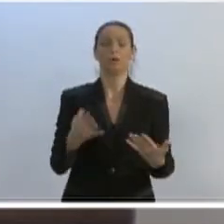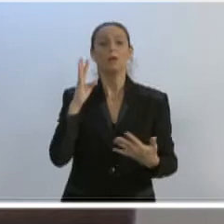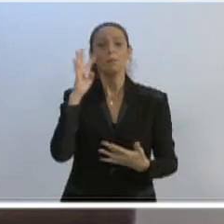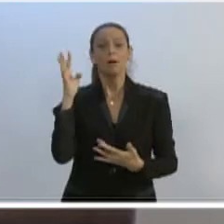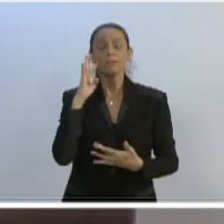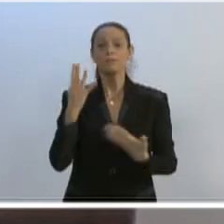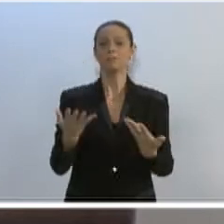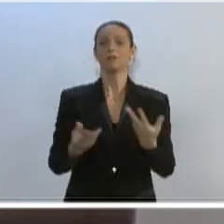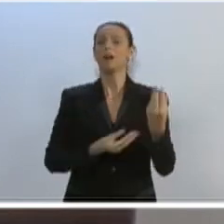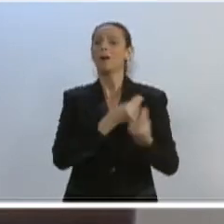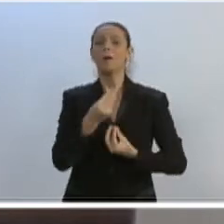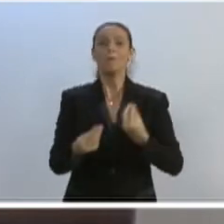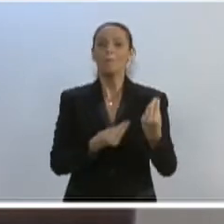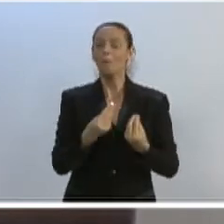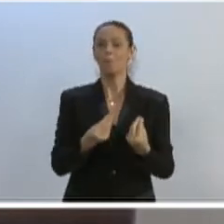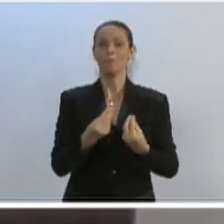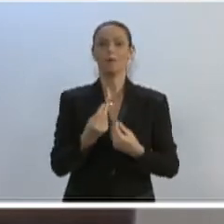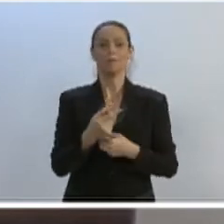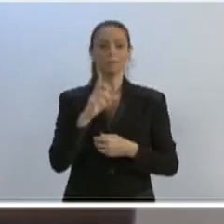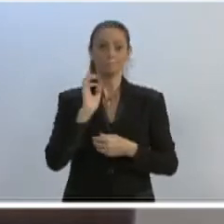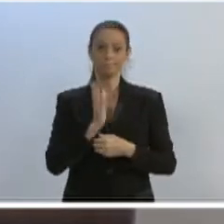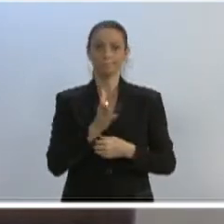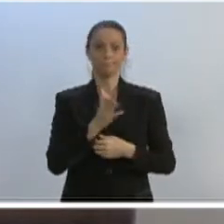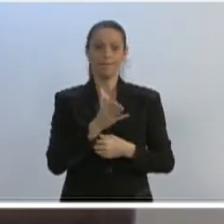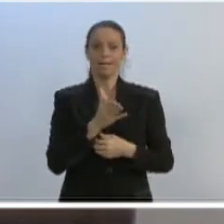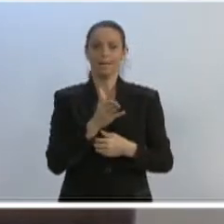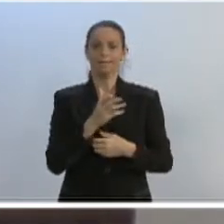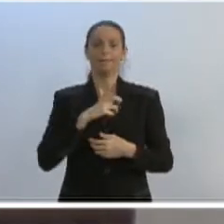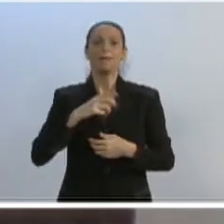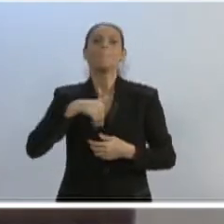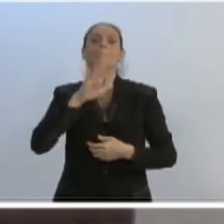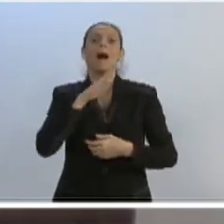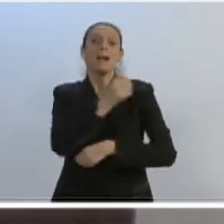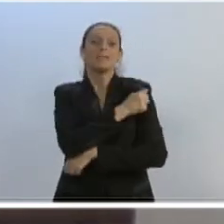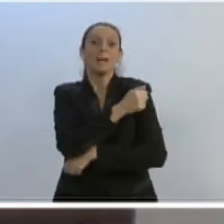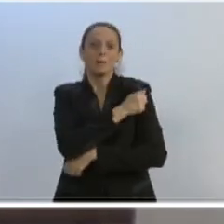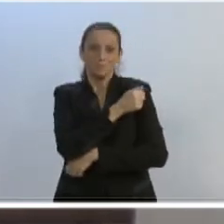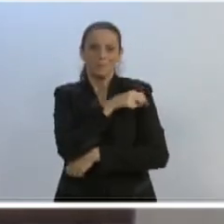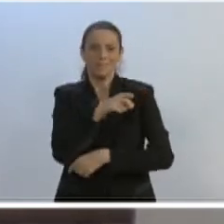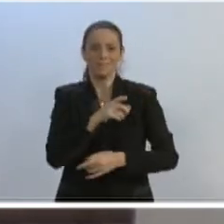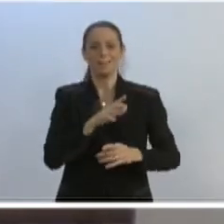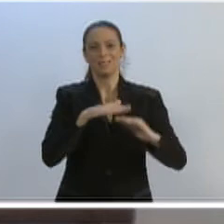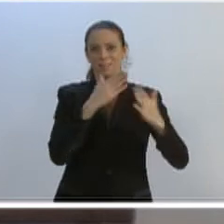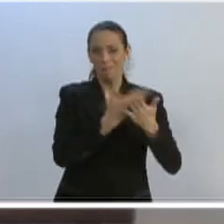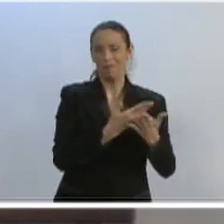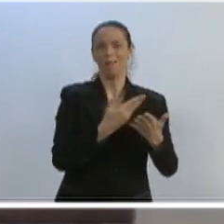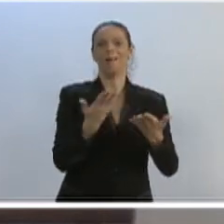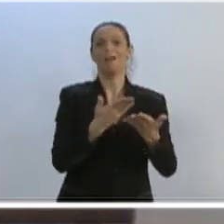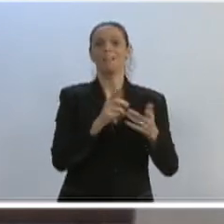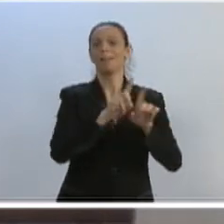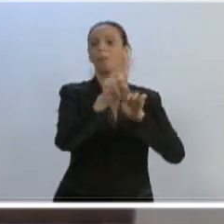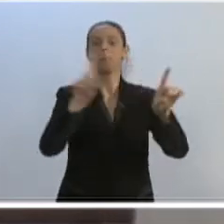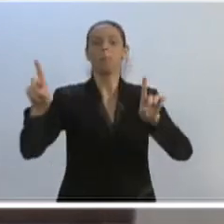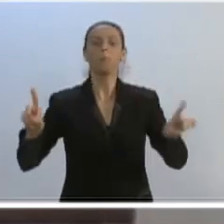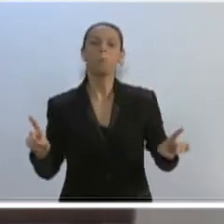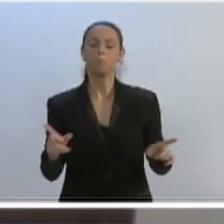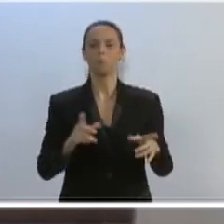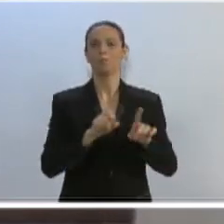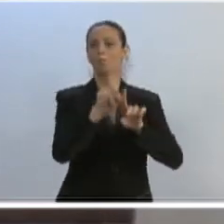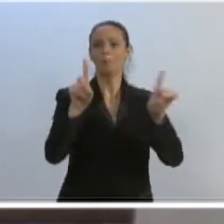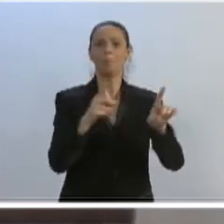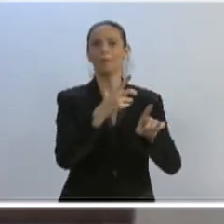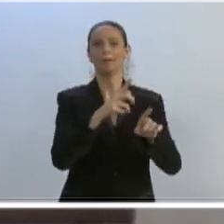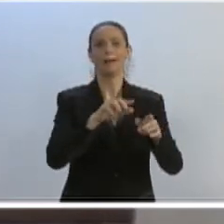pedrosa vai demandar os alunos a eu acho que tem muito por pedro silva ce professor teria que dividir bem essa causa só